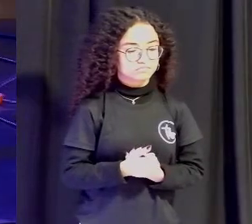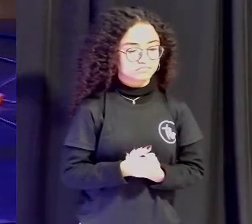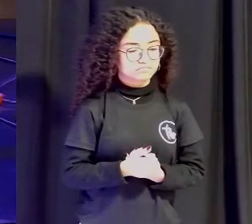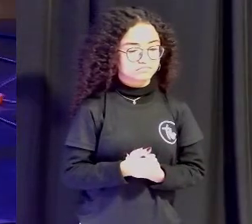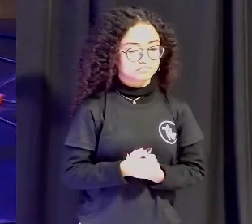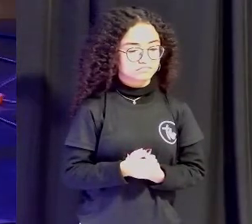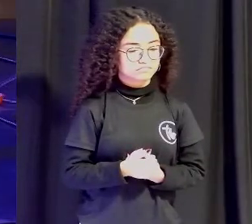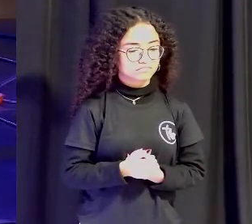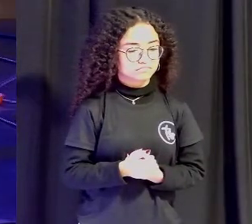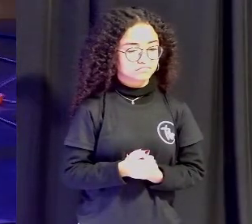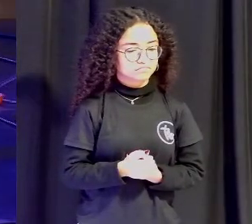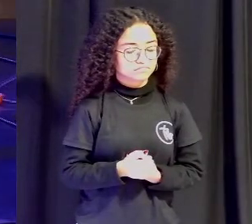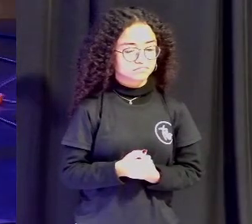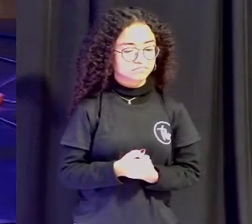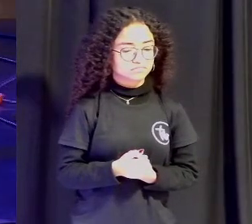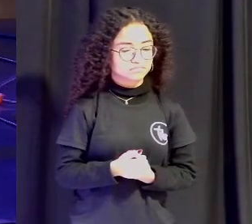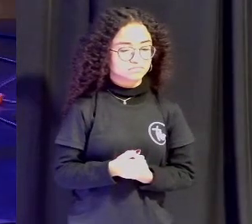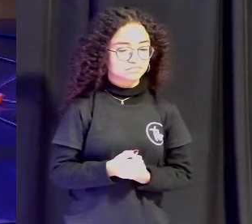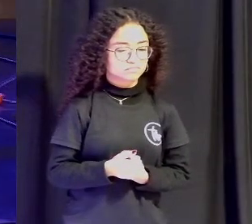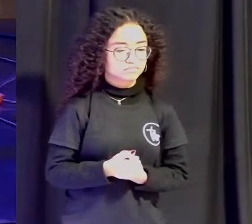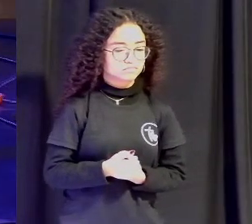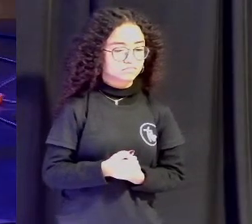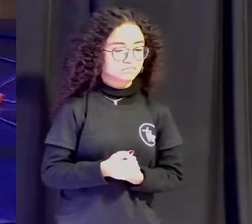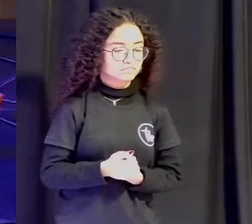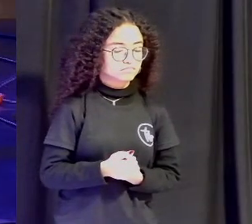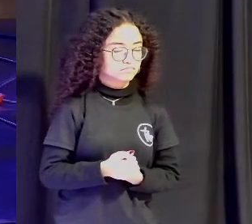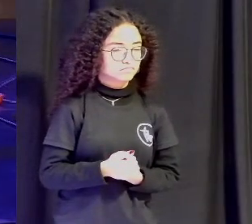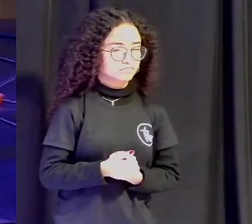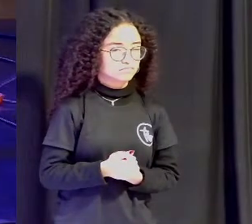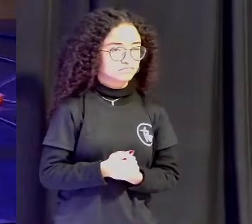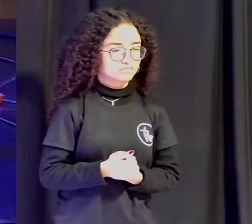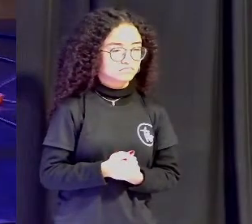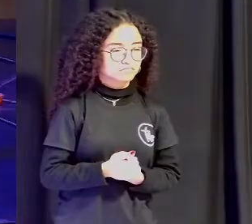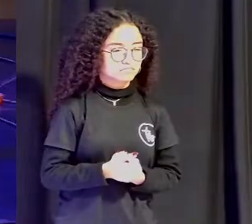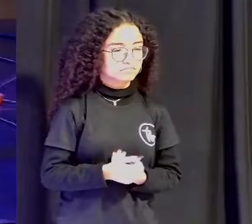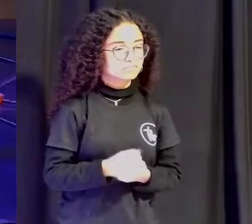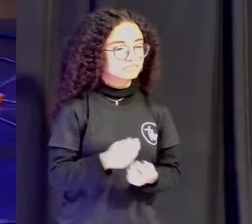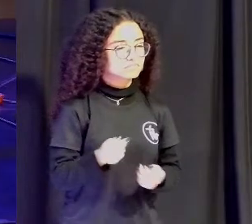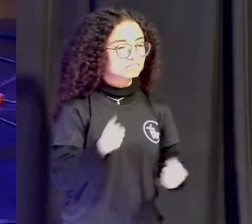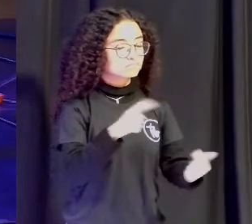para que outros também sejam.